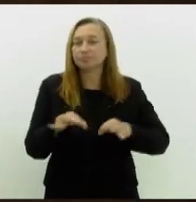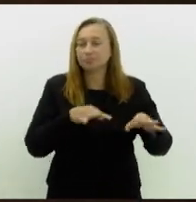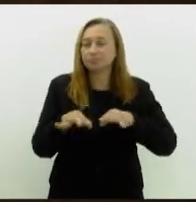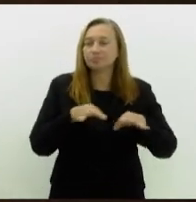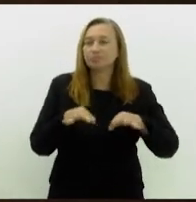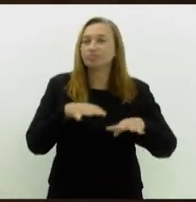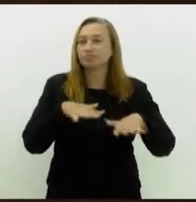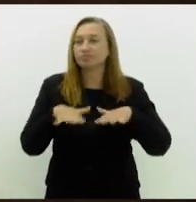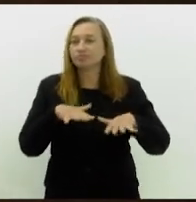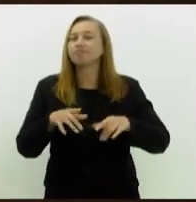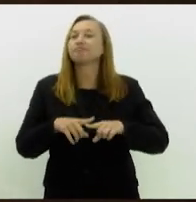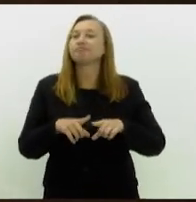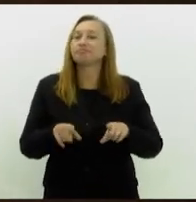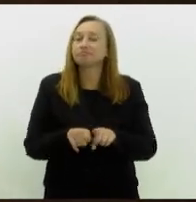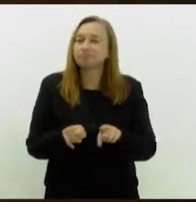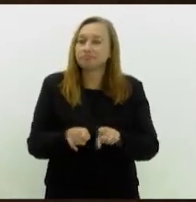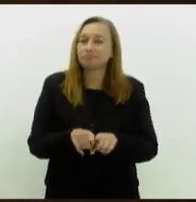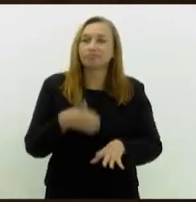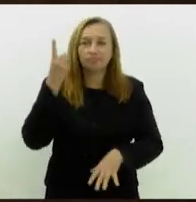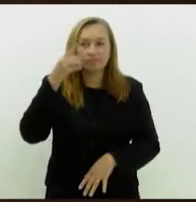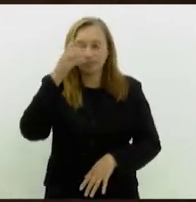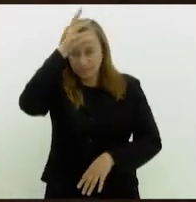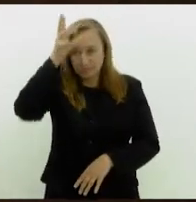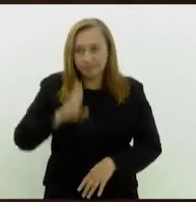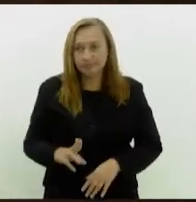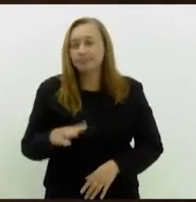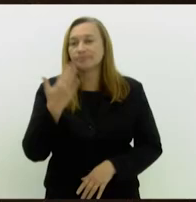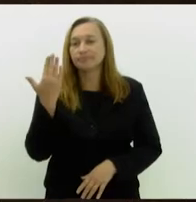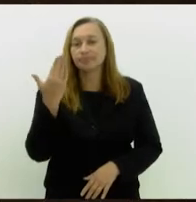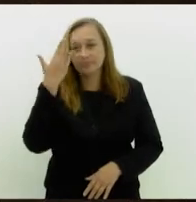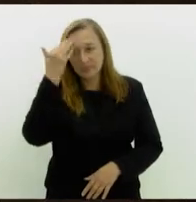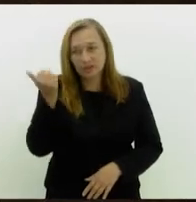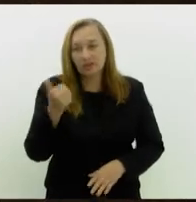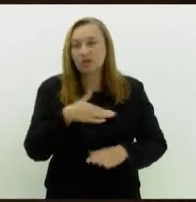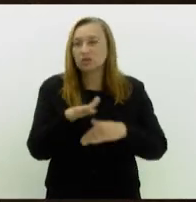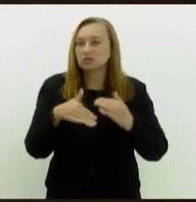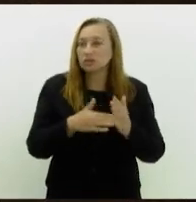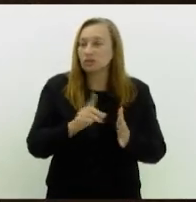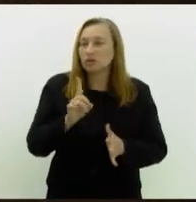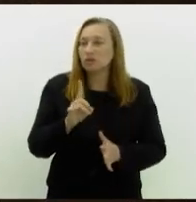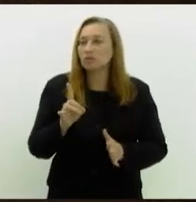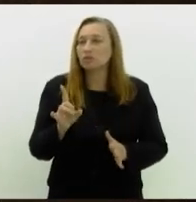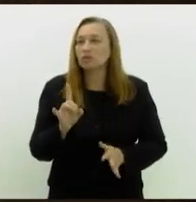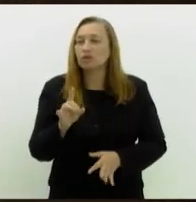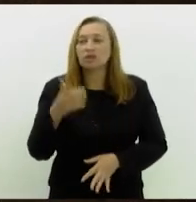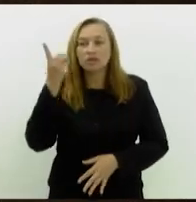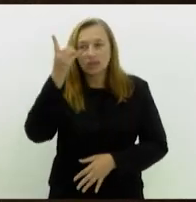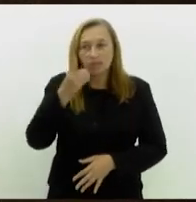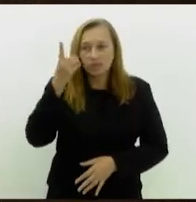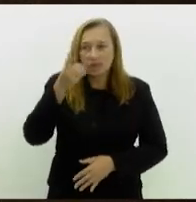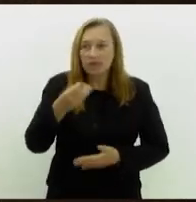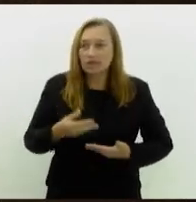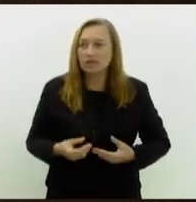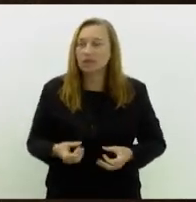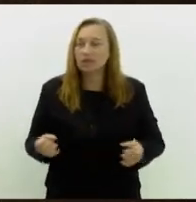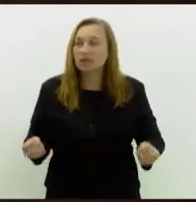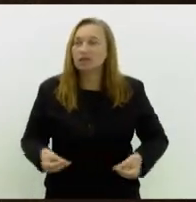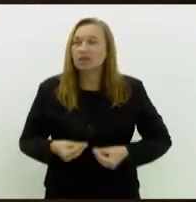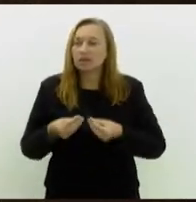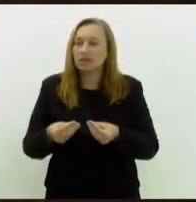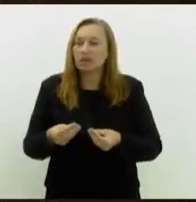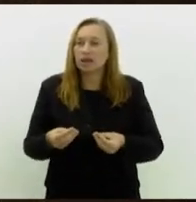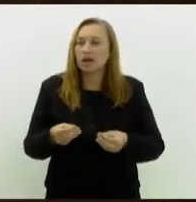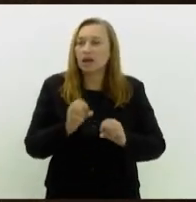mobilização mas por deputada tiju sabemos todas e todas não são os deputados que entregam Educação de